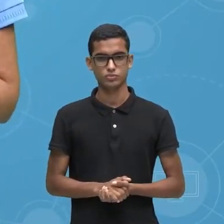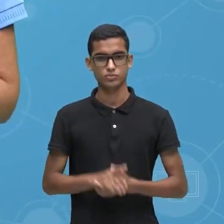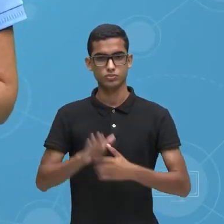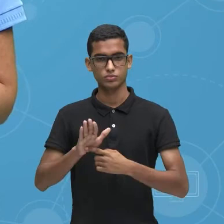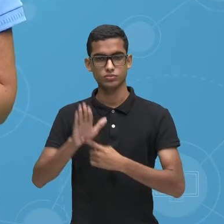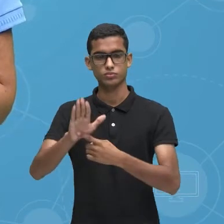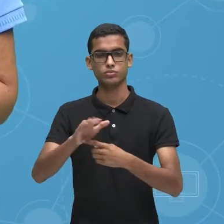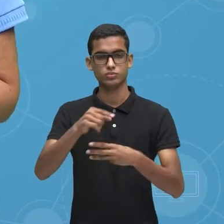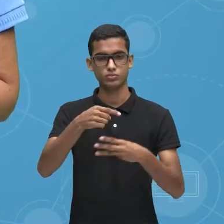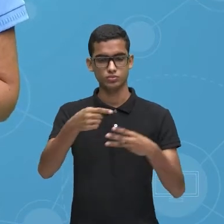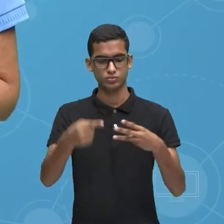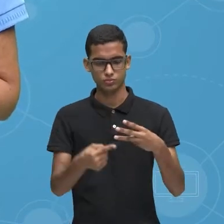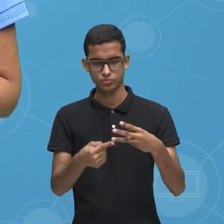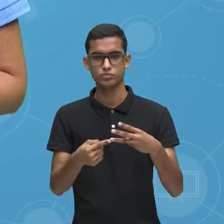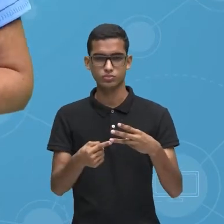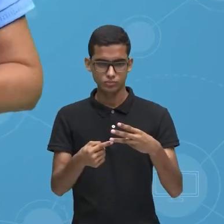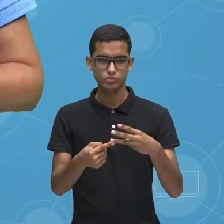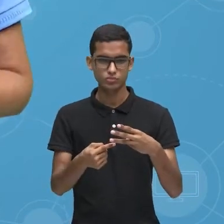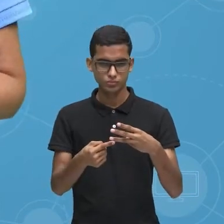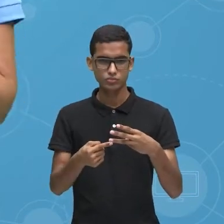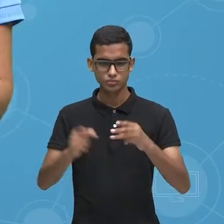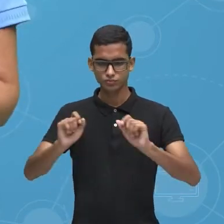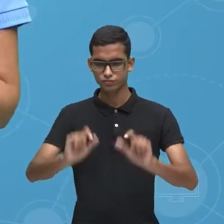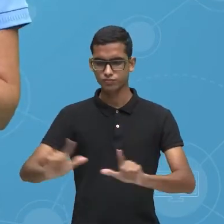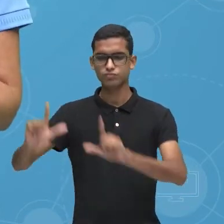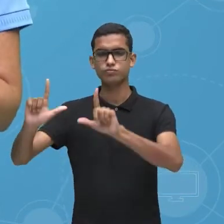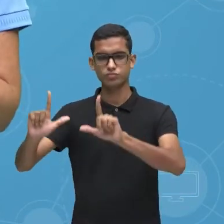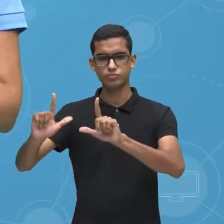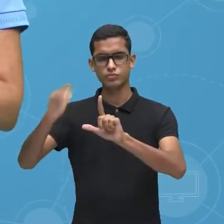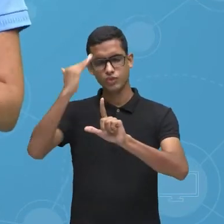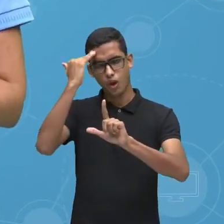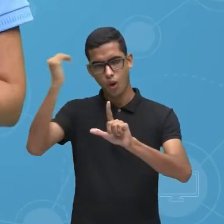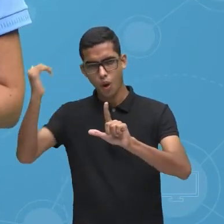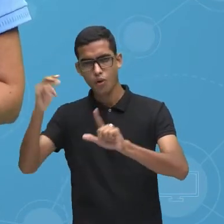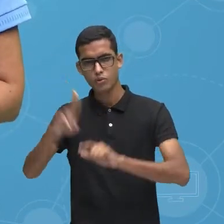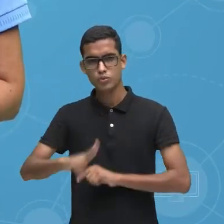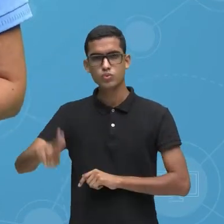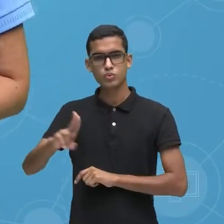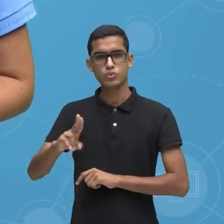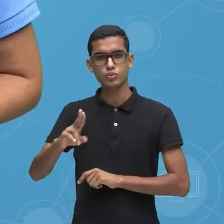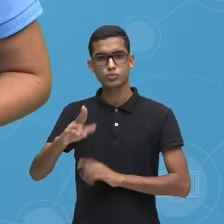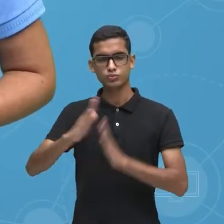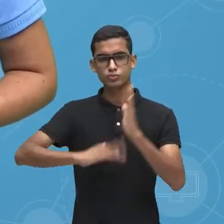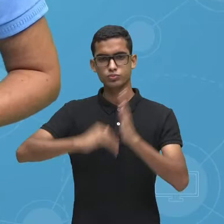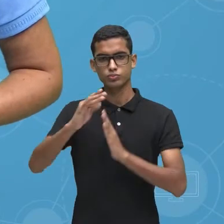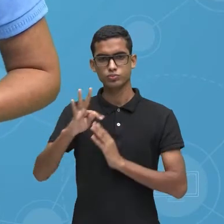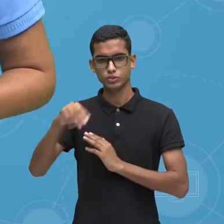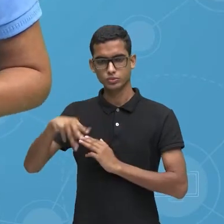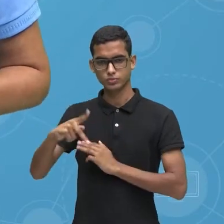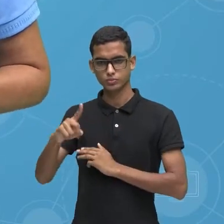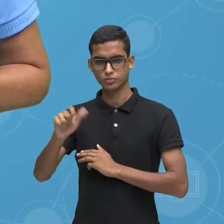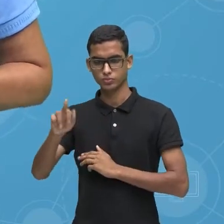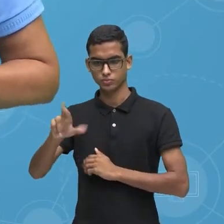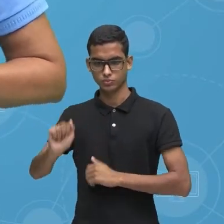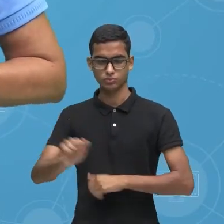mostrar 3 obras famosas produzidas com essa tinta têmpera. Vamos então assistir?